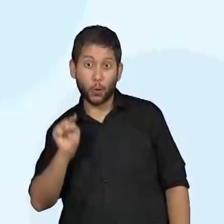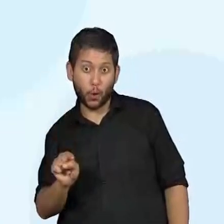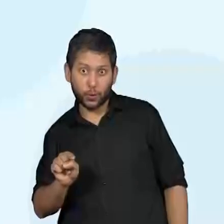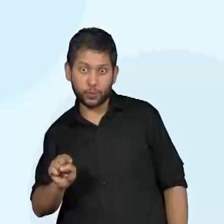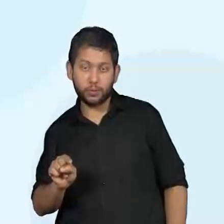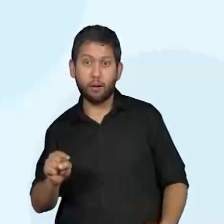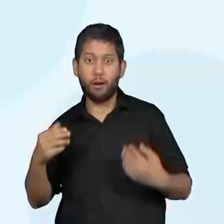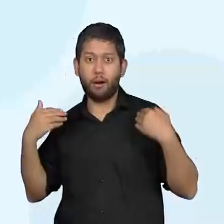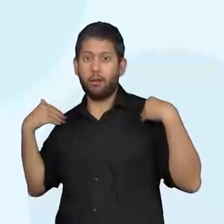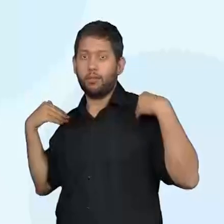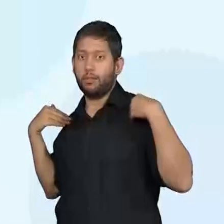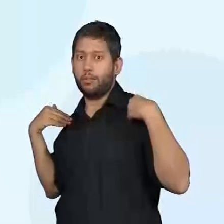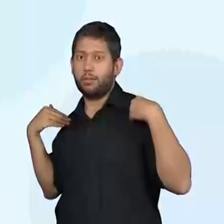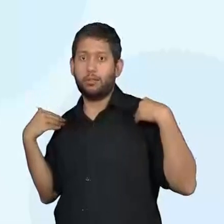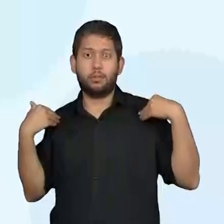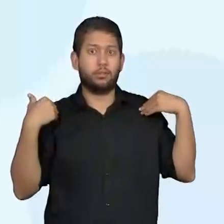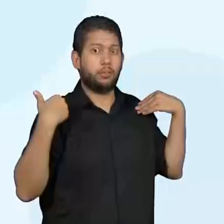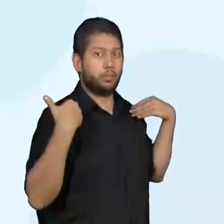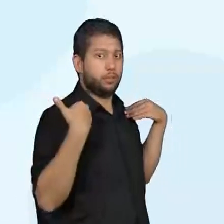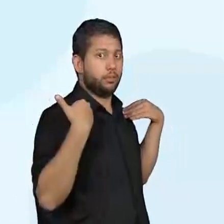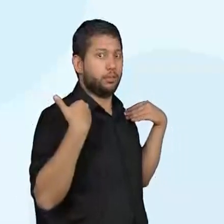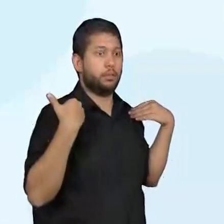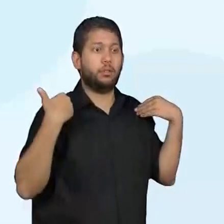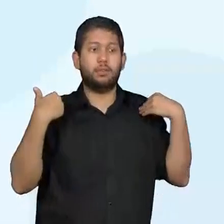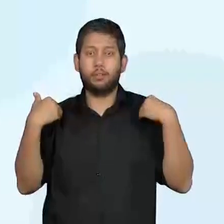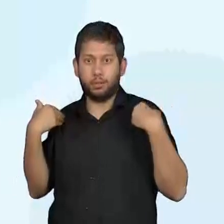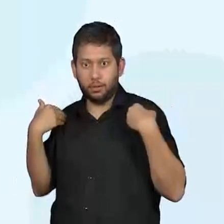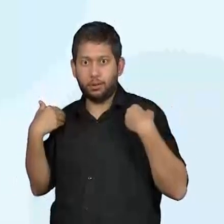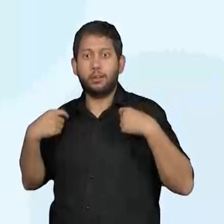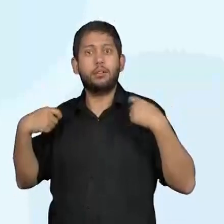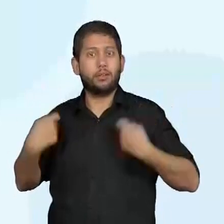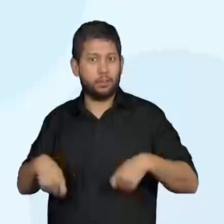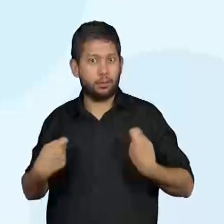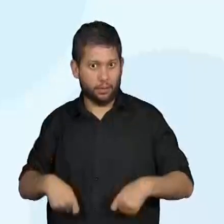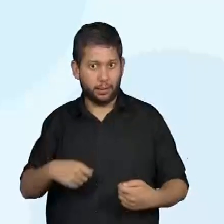gente percebe aí a presença dos 2 pontinhos.